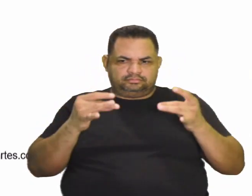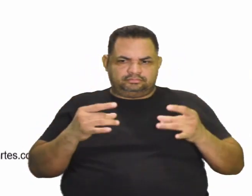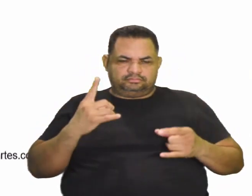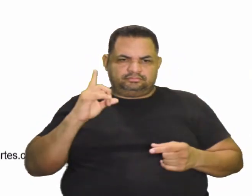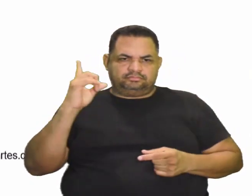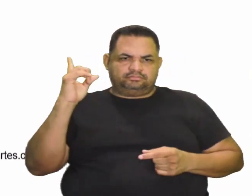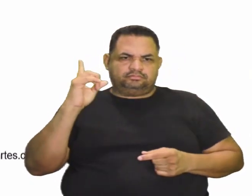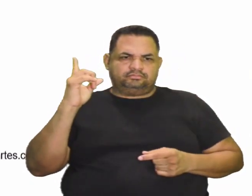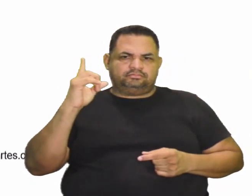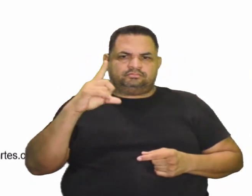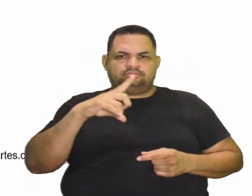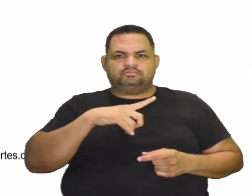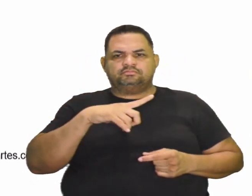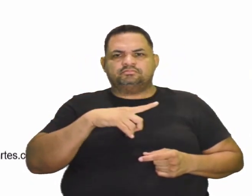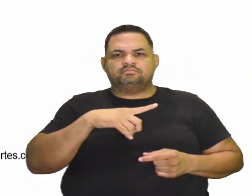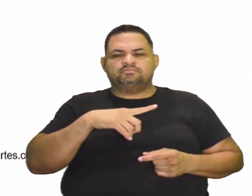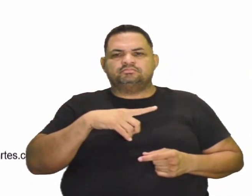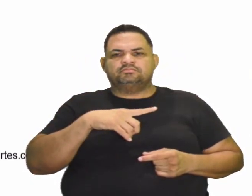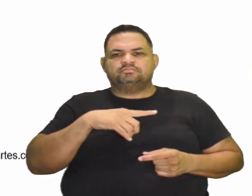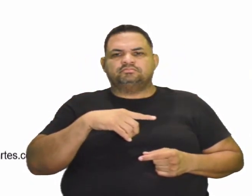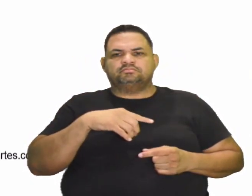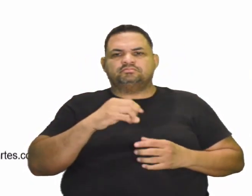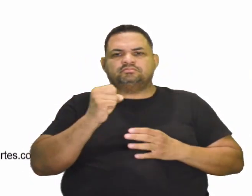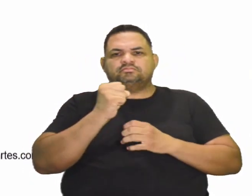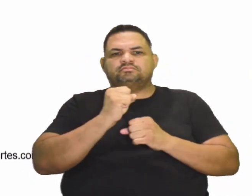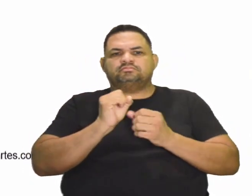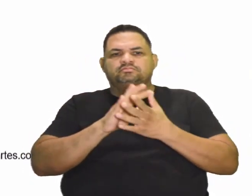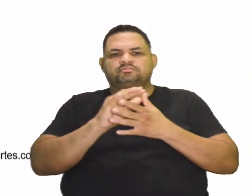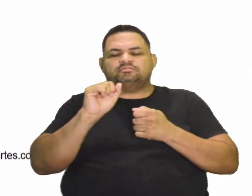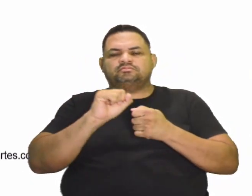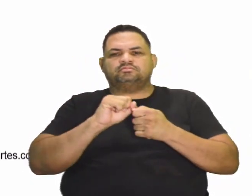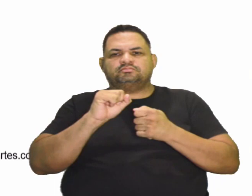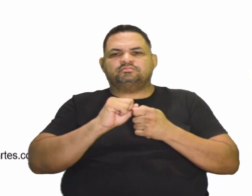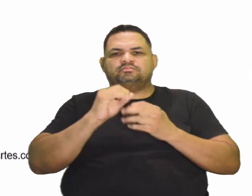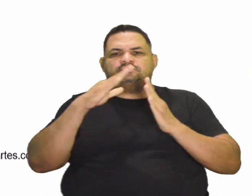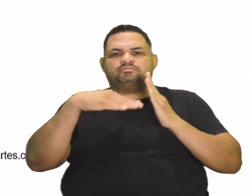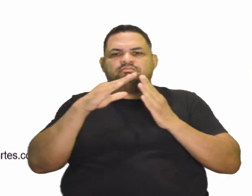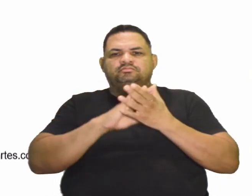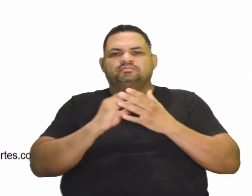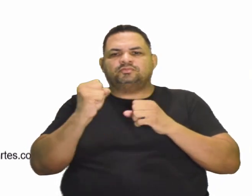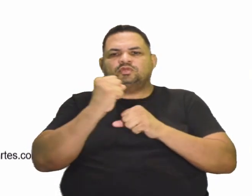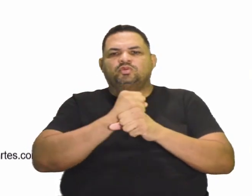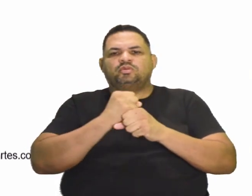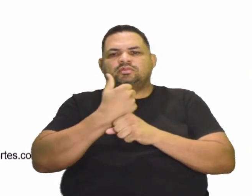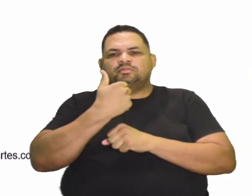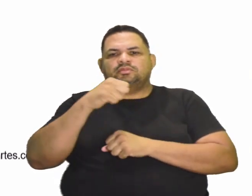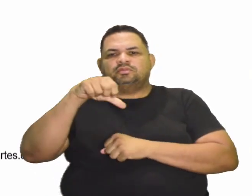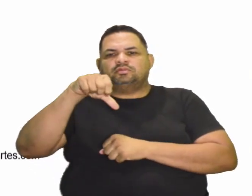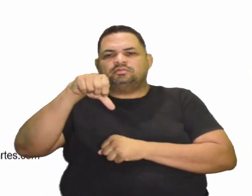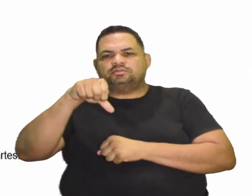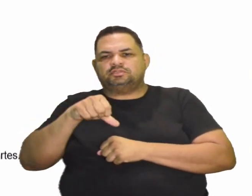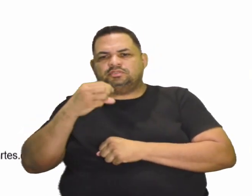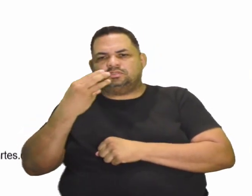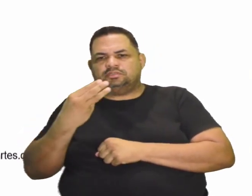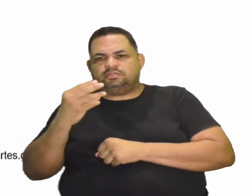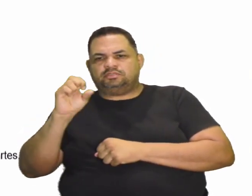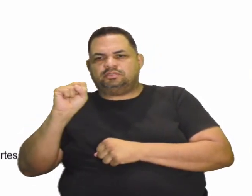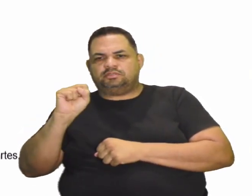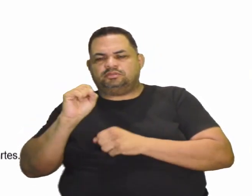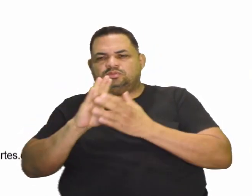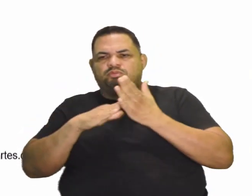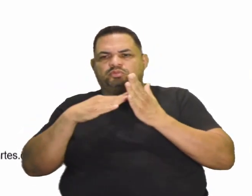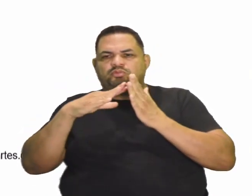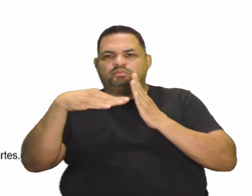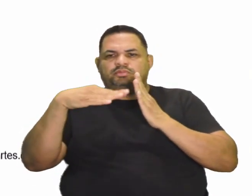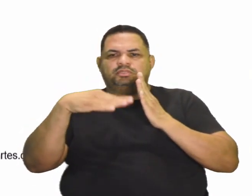por exemplo, ela foi criada em 1938, pintor brasileiro, de Cavalcante, faz